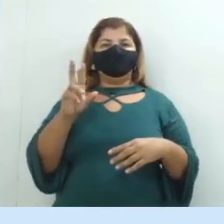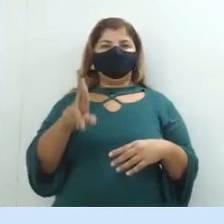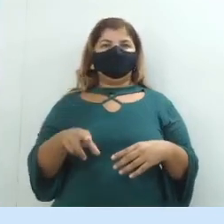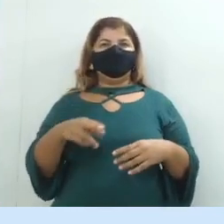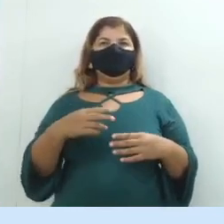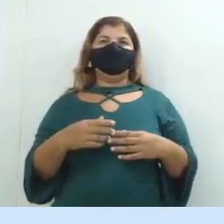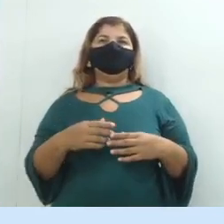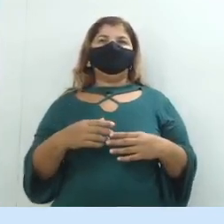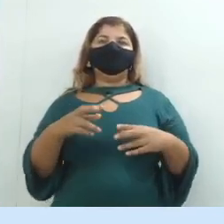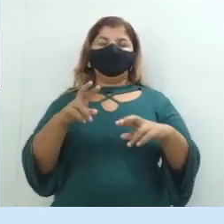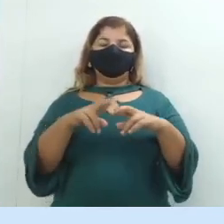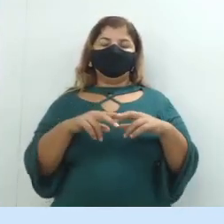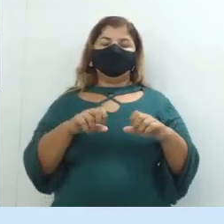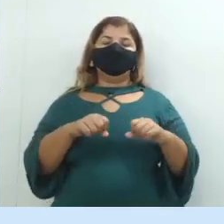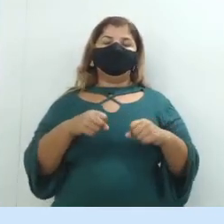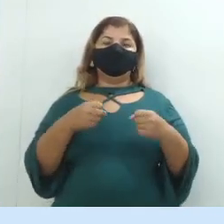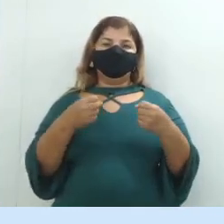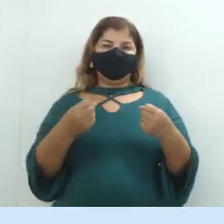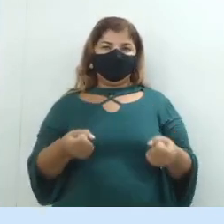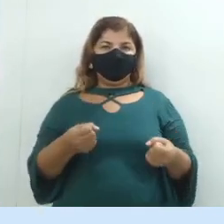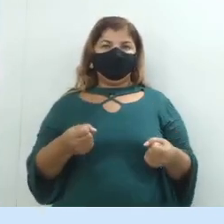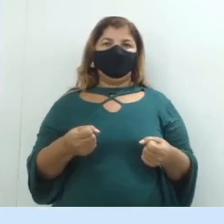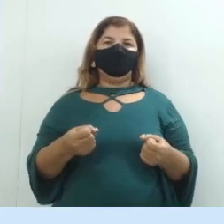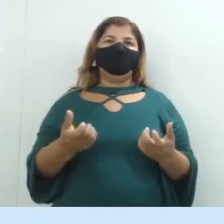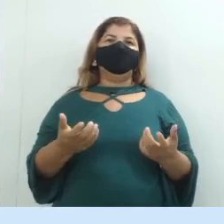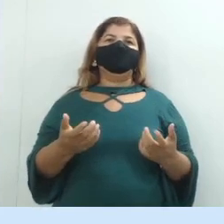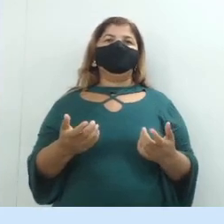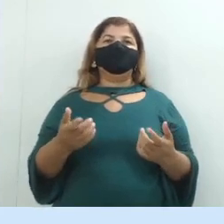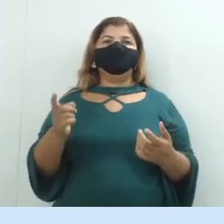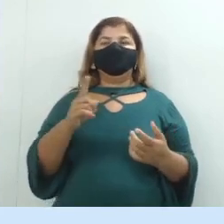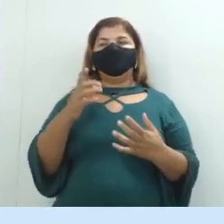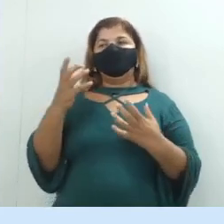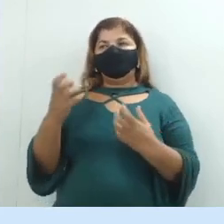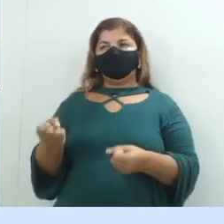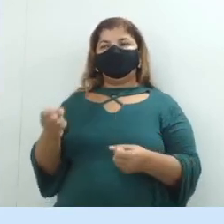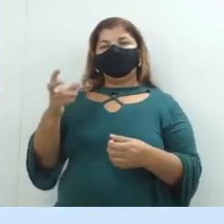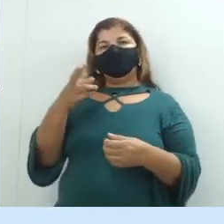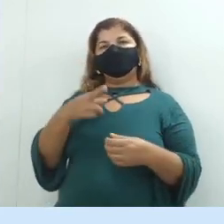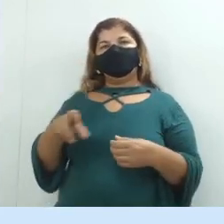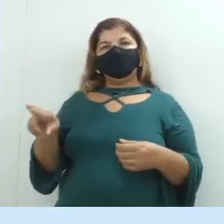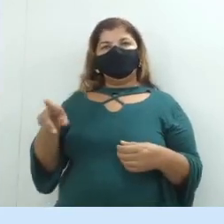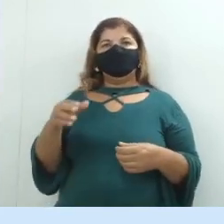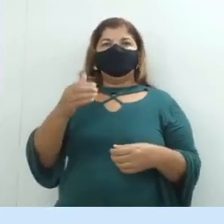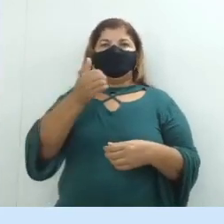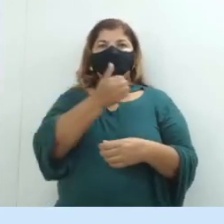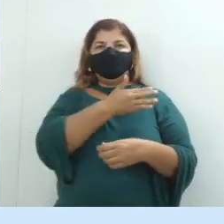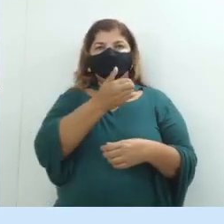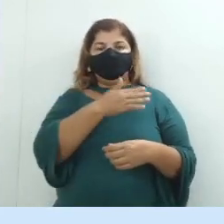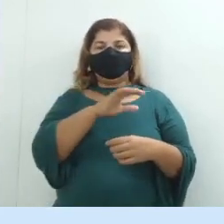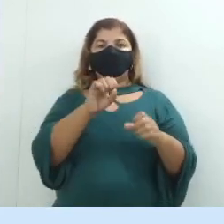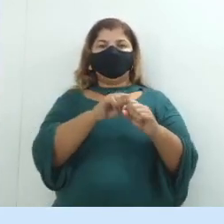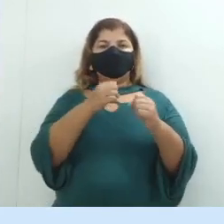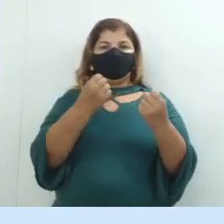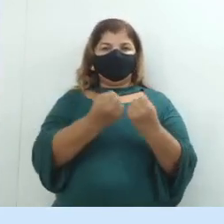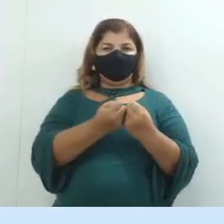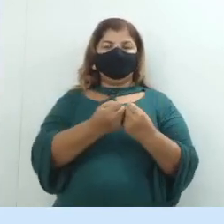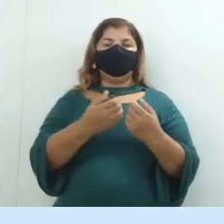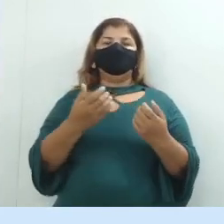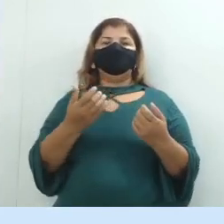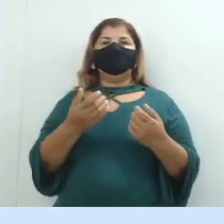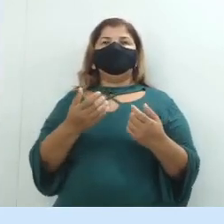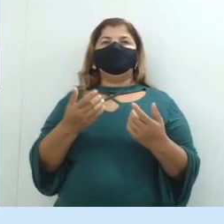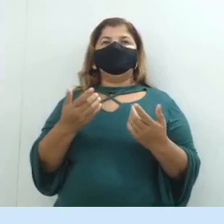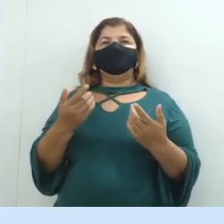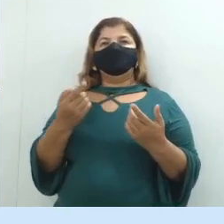seu próprio esforço, sem aceitar dogmas religiosos, preconceitos sociais, censuras políticas